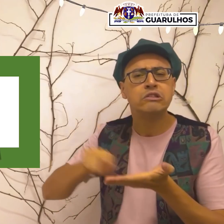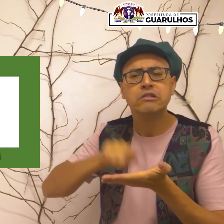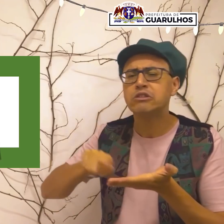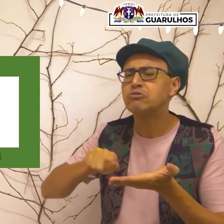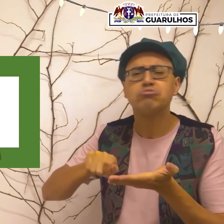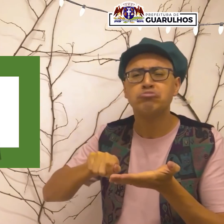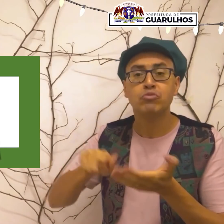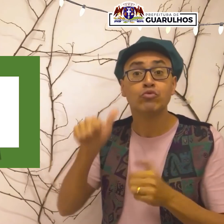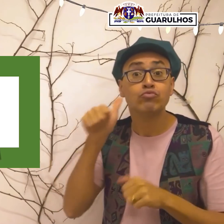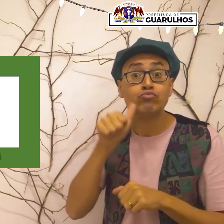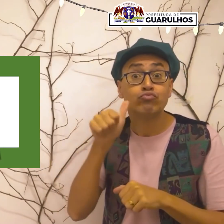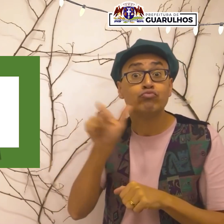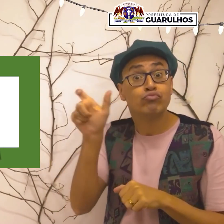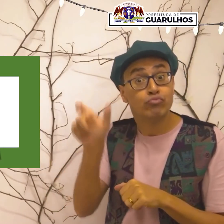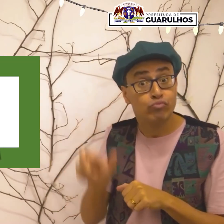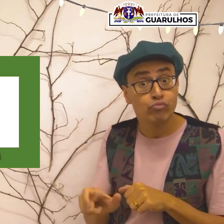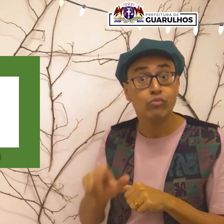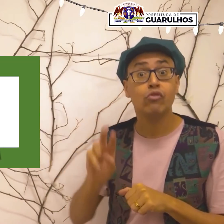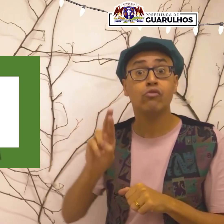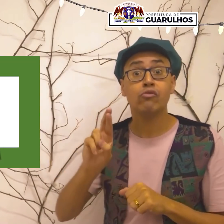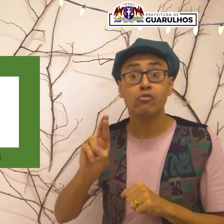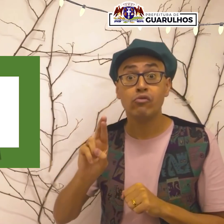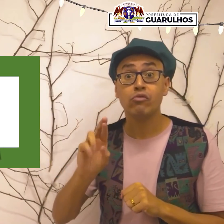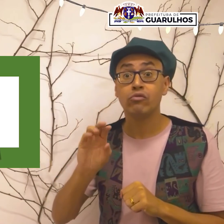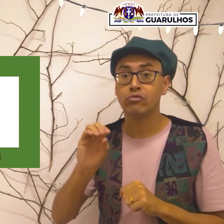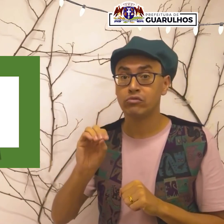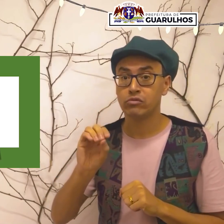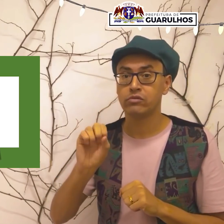Esse livro foi escrito